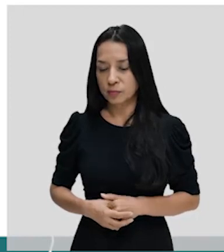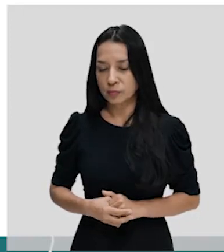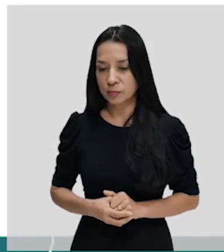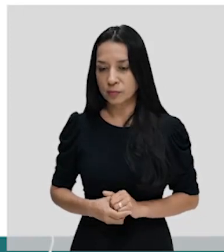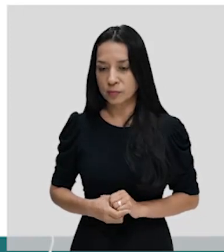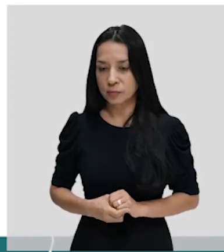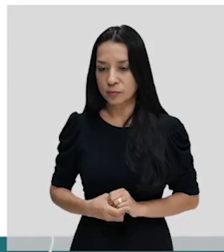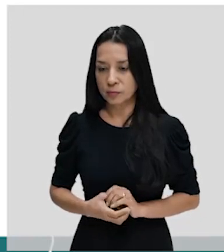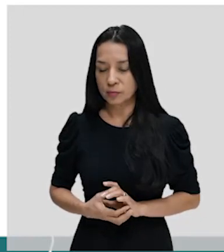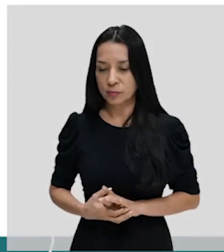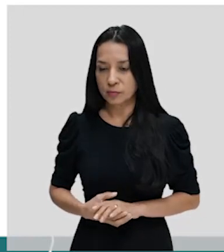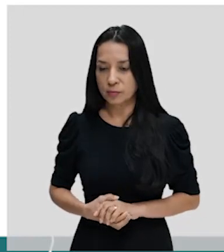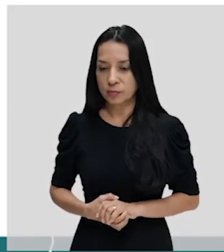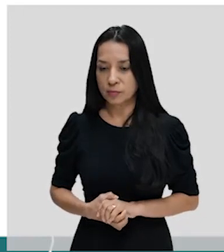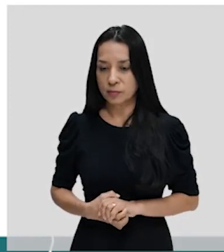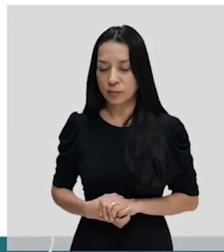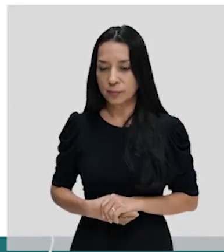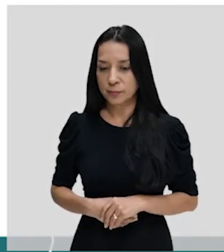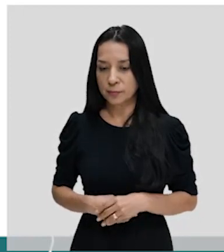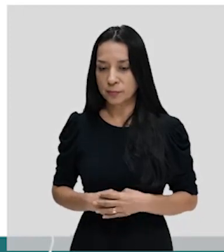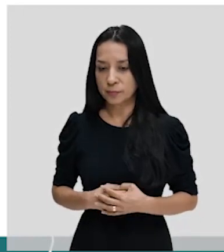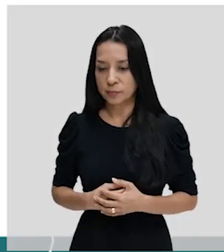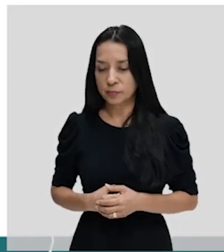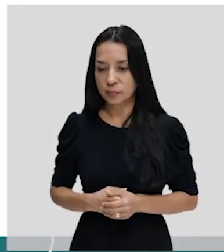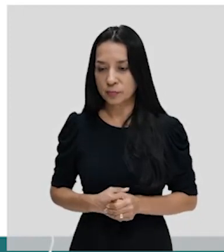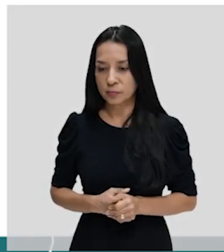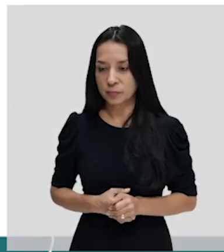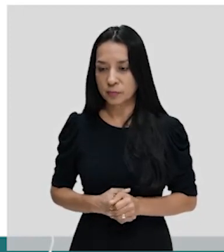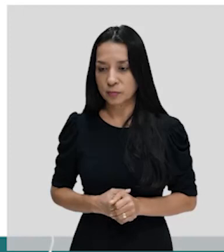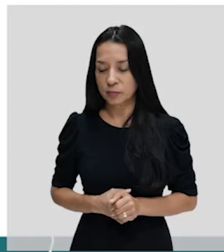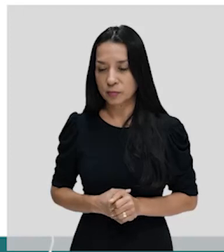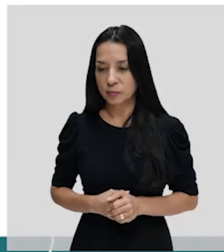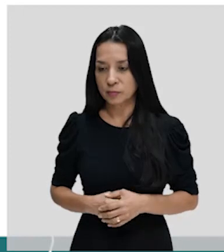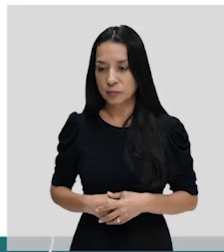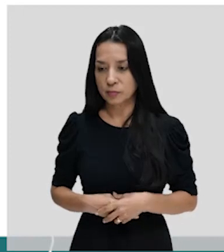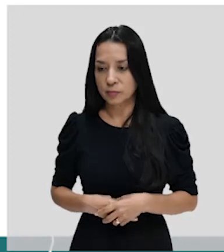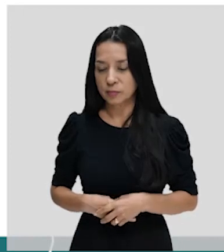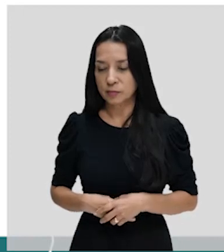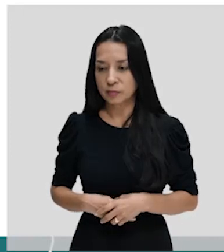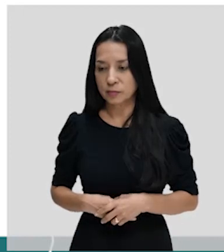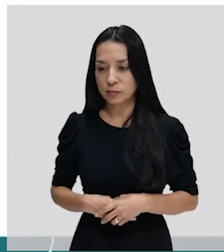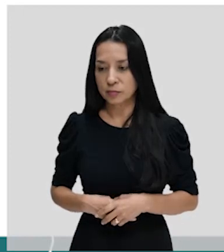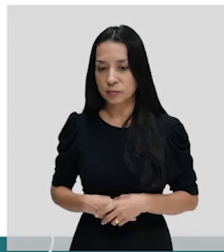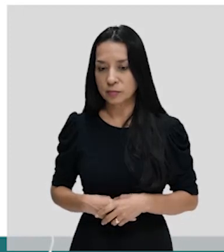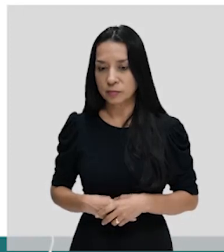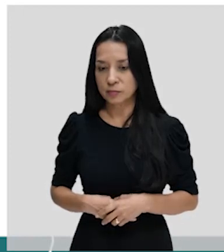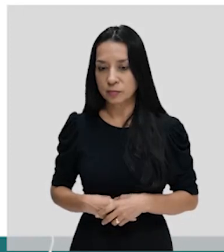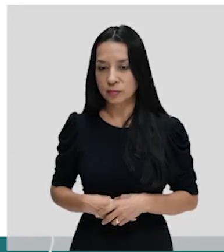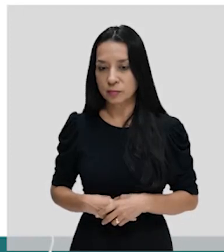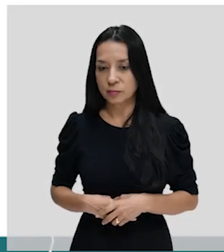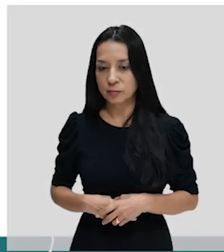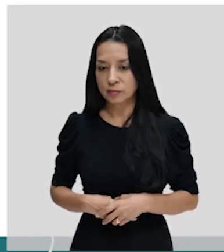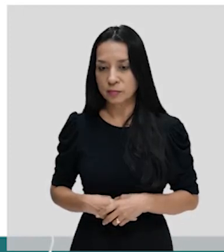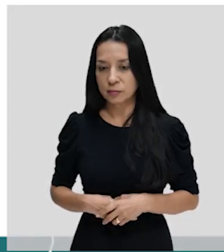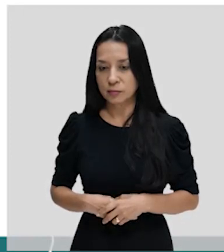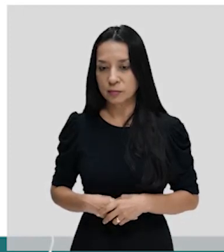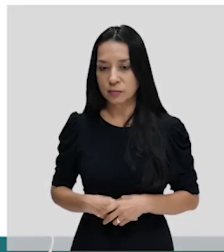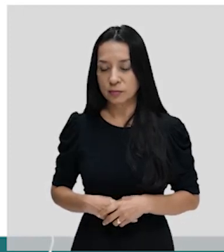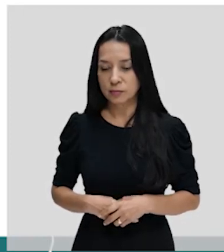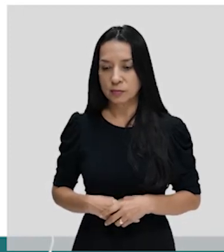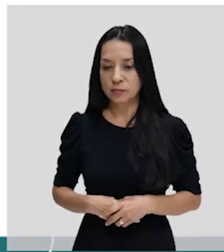Los pronombres adjetivos posesivos átonos se emplean antes del